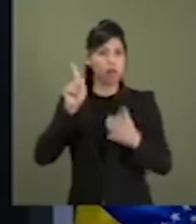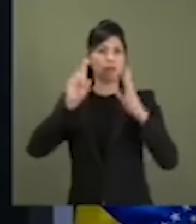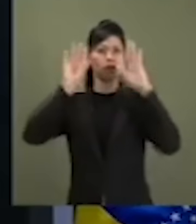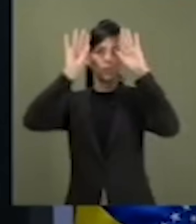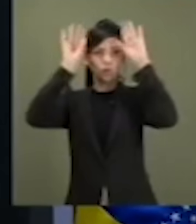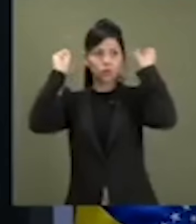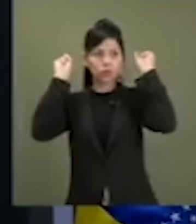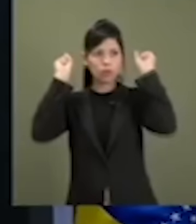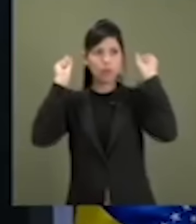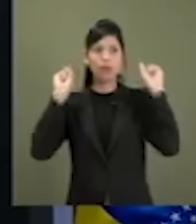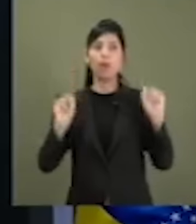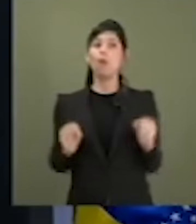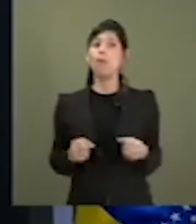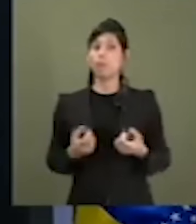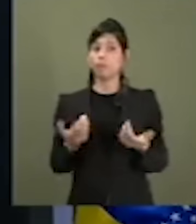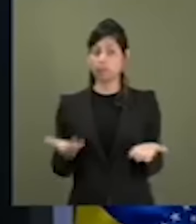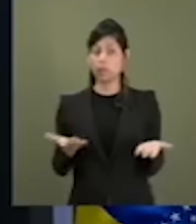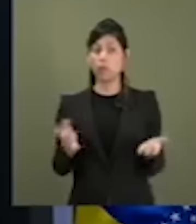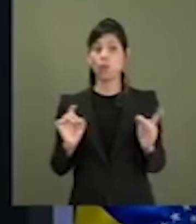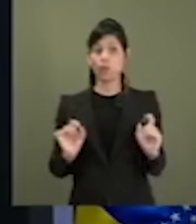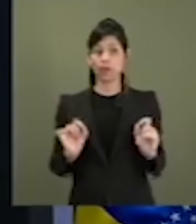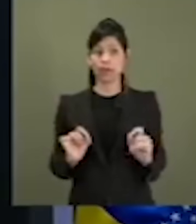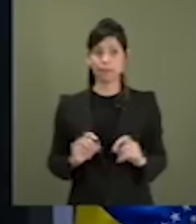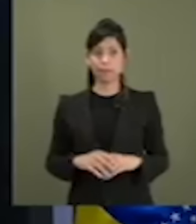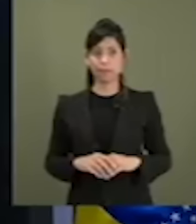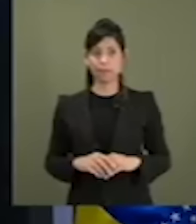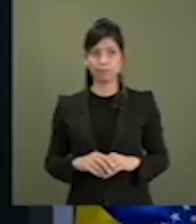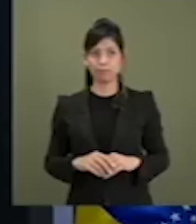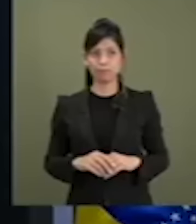não apenas, senador Plínio, uma agenda